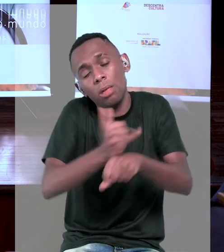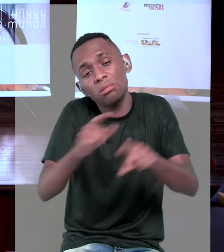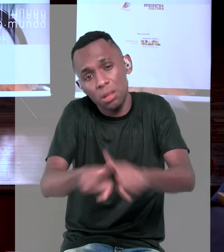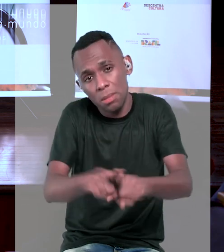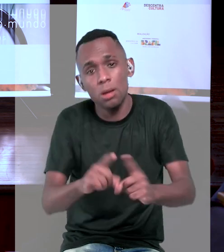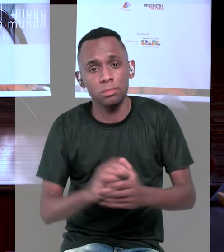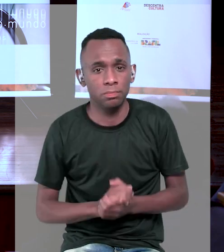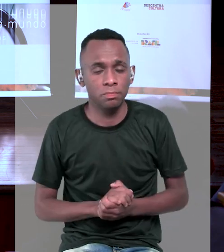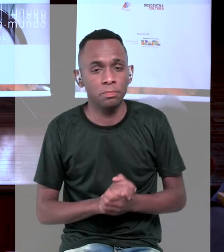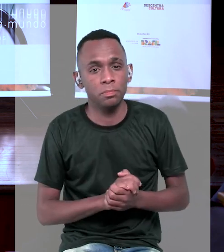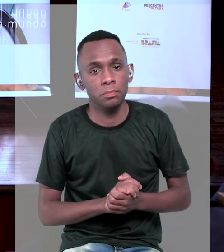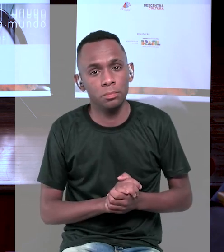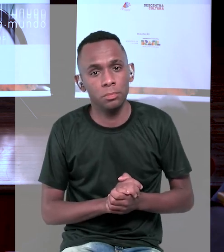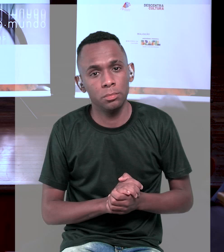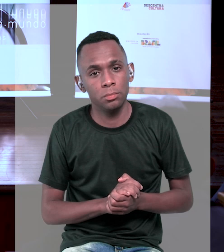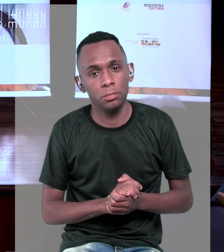Agora,